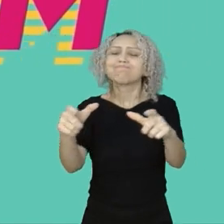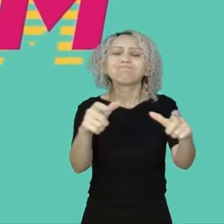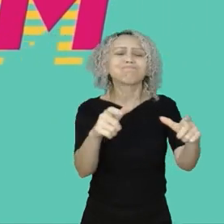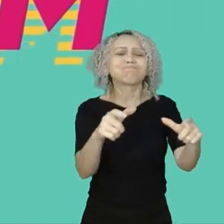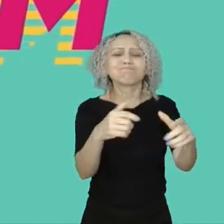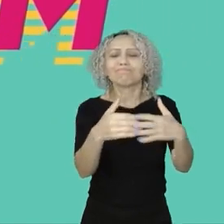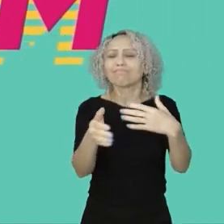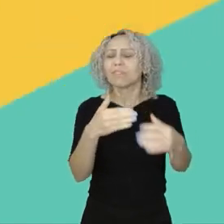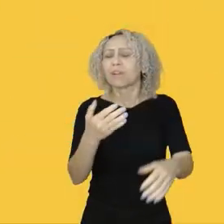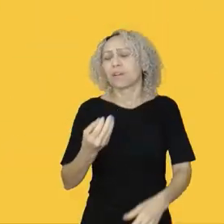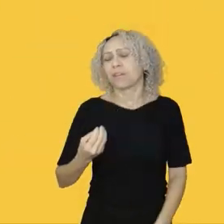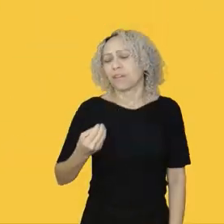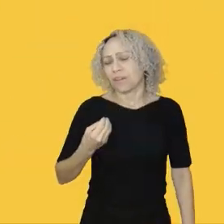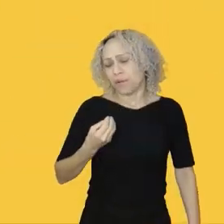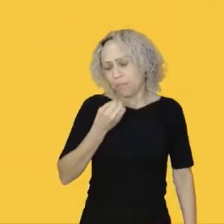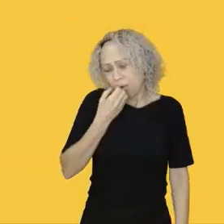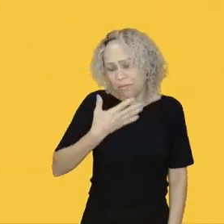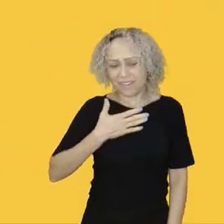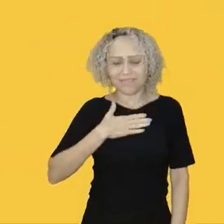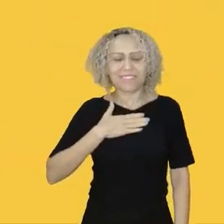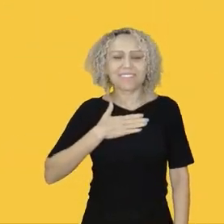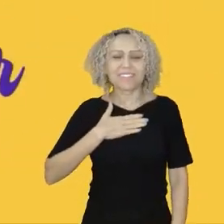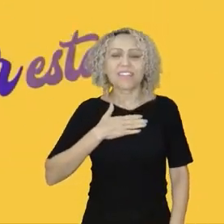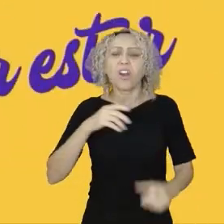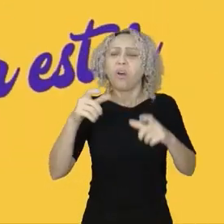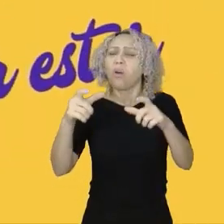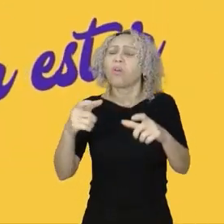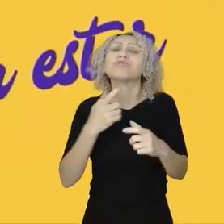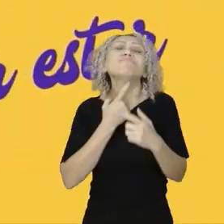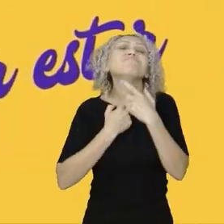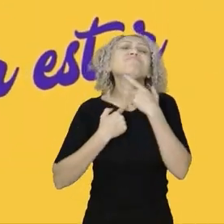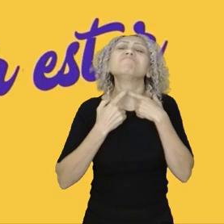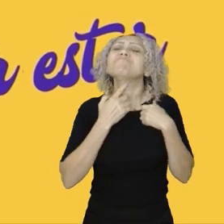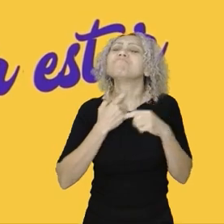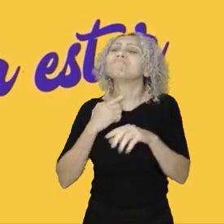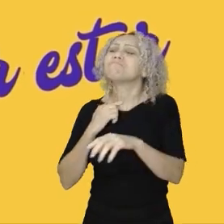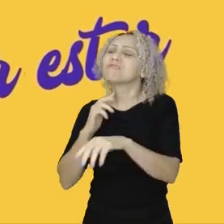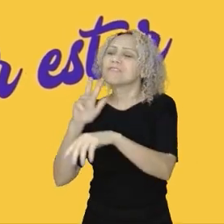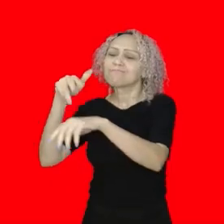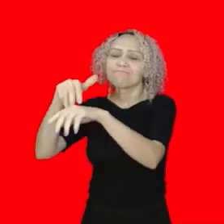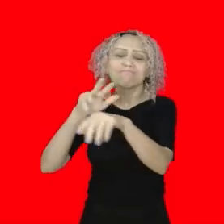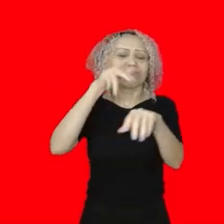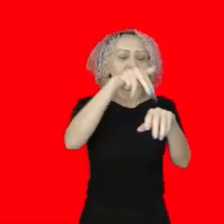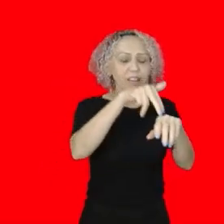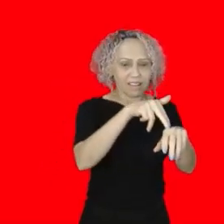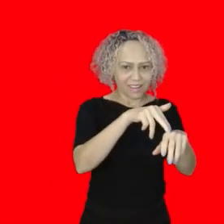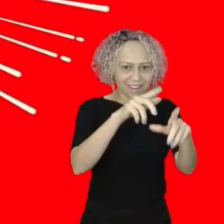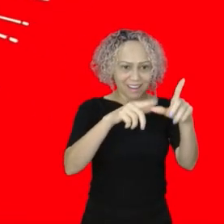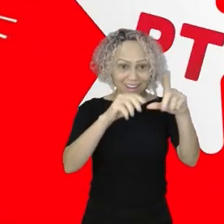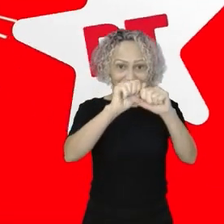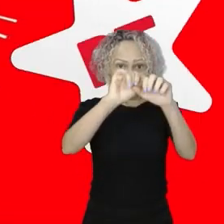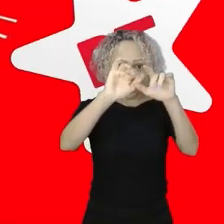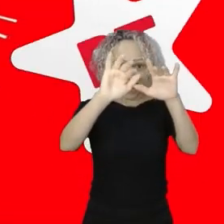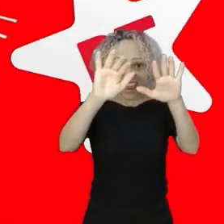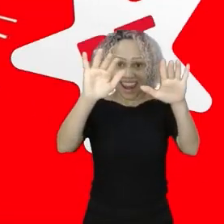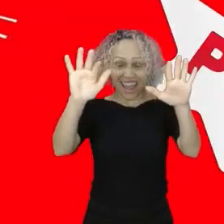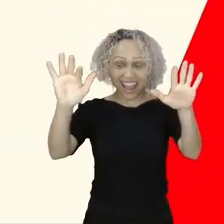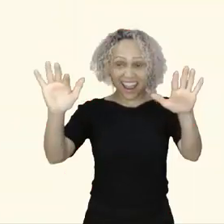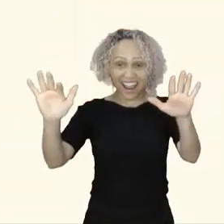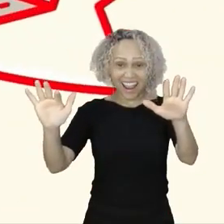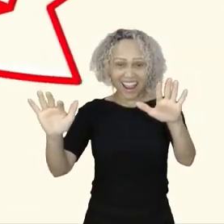lugar que é bom pra mim, é onde eu quiser estar. A estrela ainda